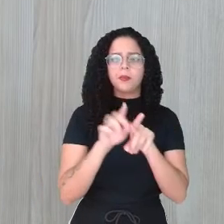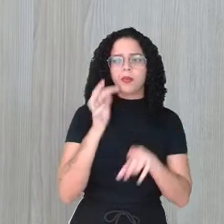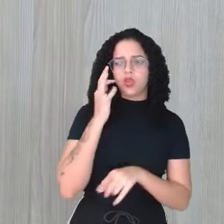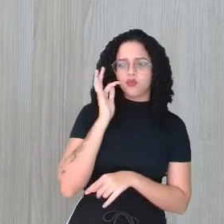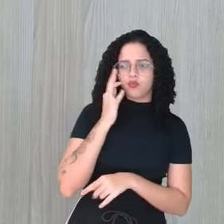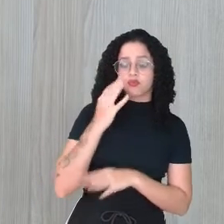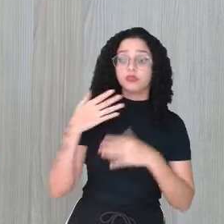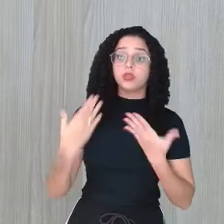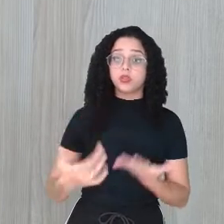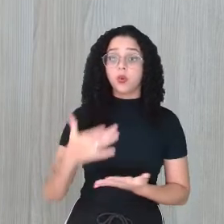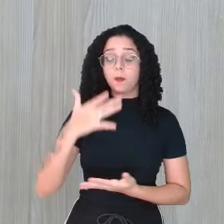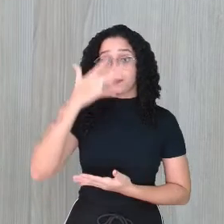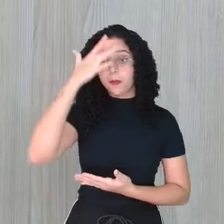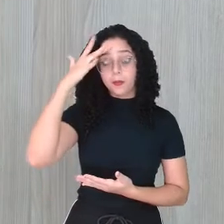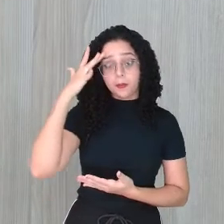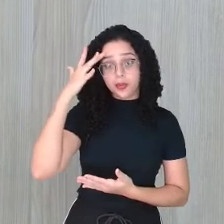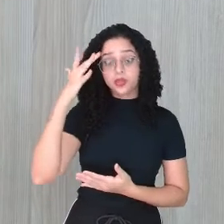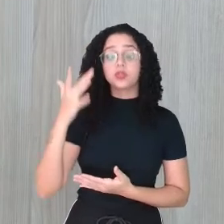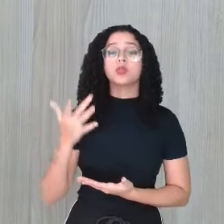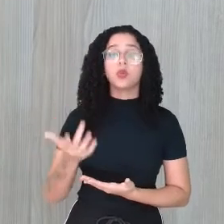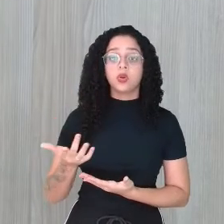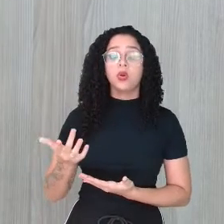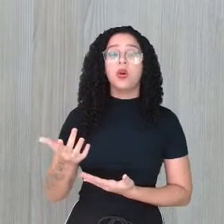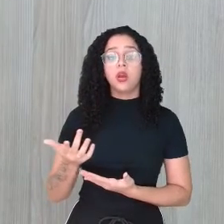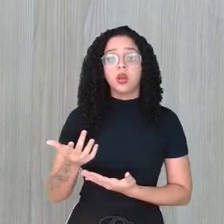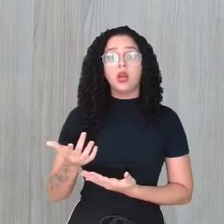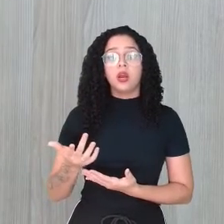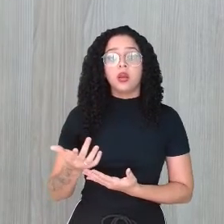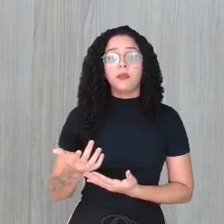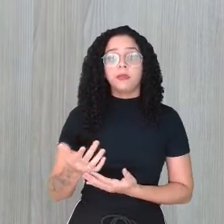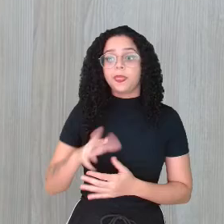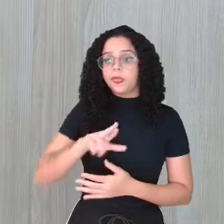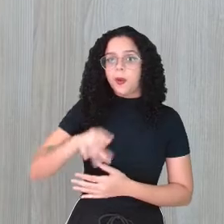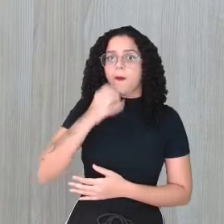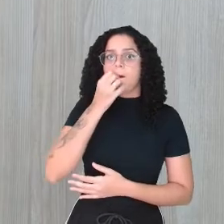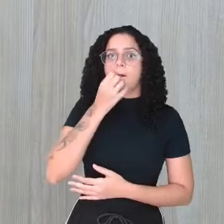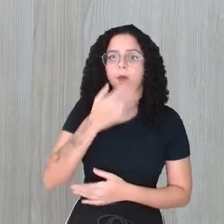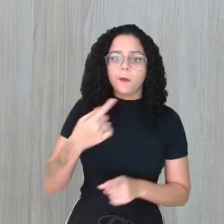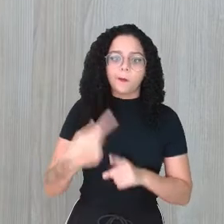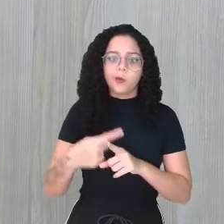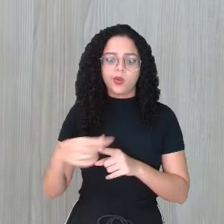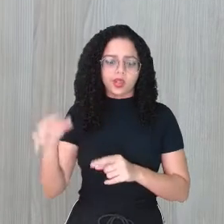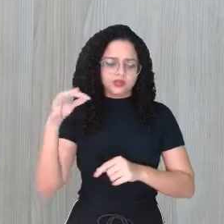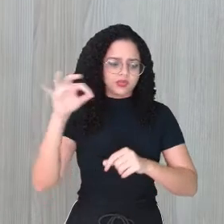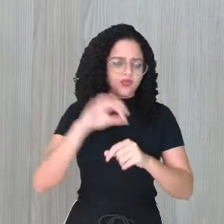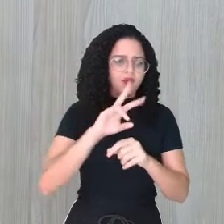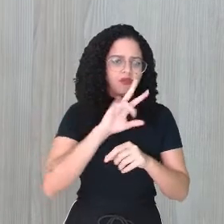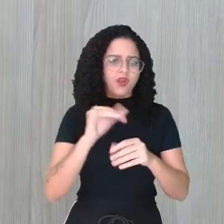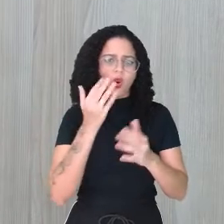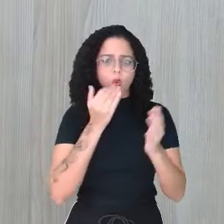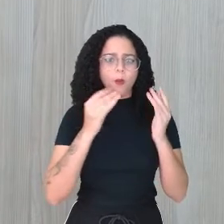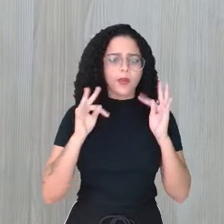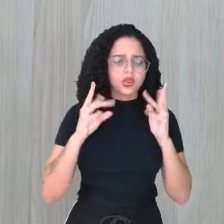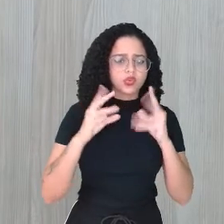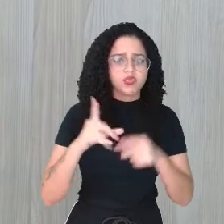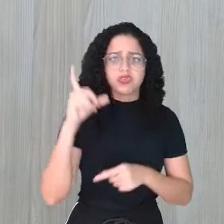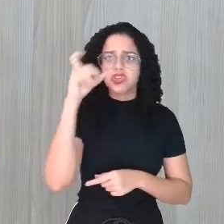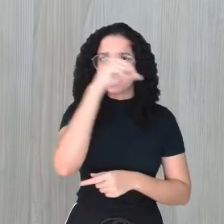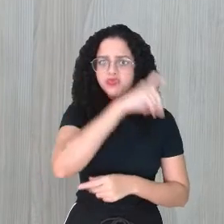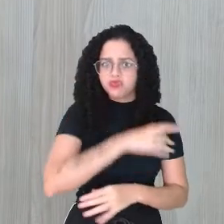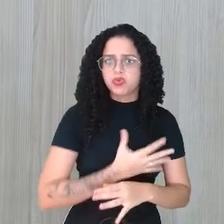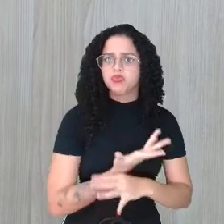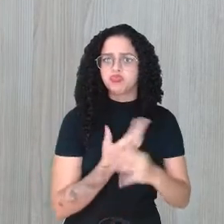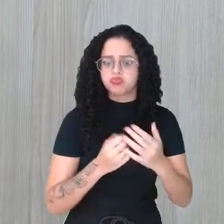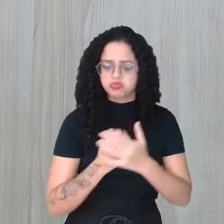os agricultores não é bom, porque se esses insetos atacarem, né, e essas plantas dificultarem o crescimento do